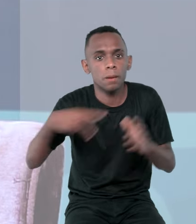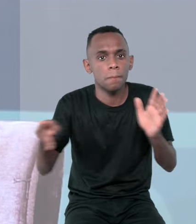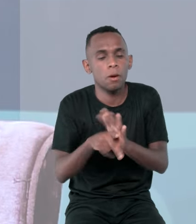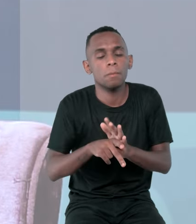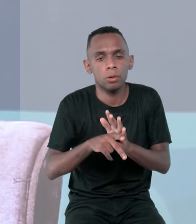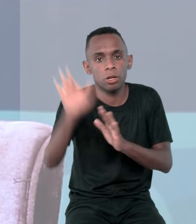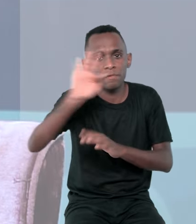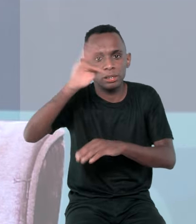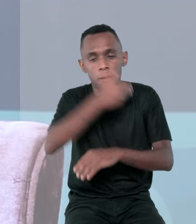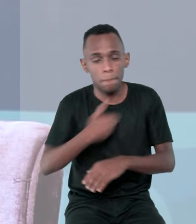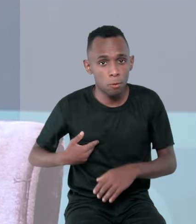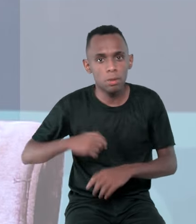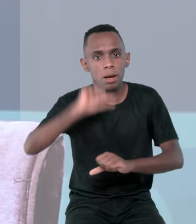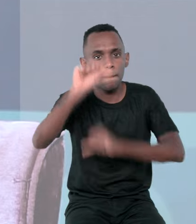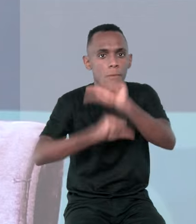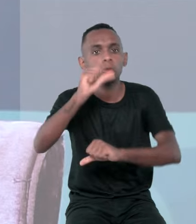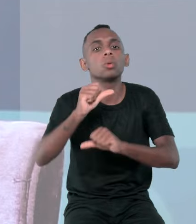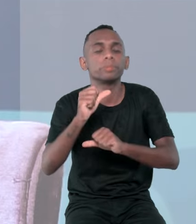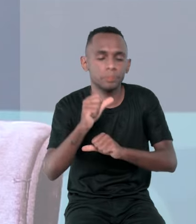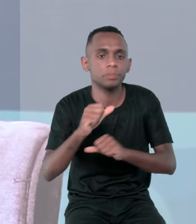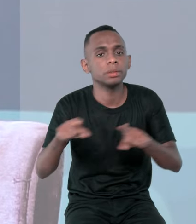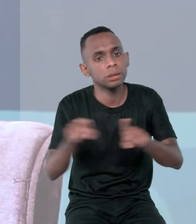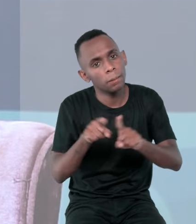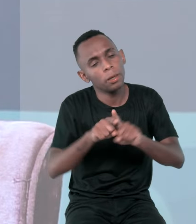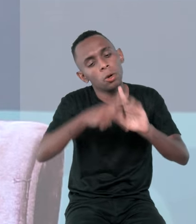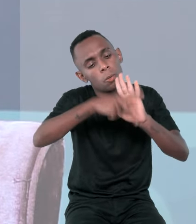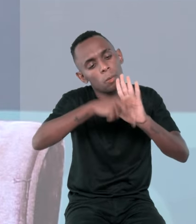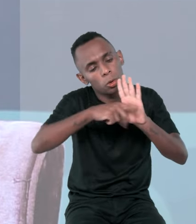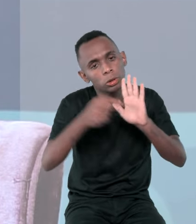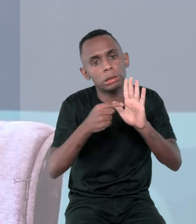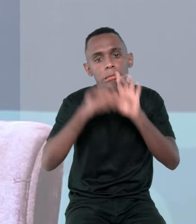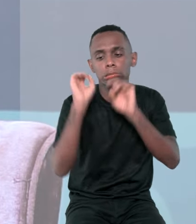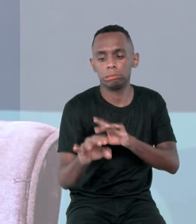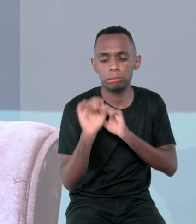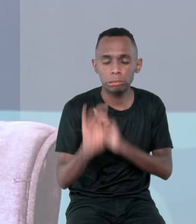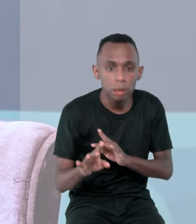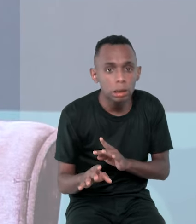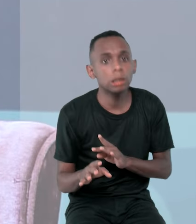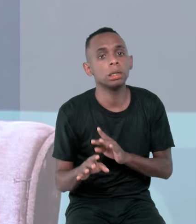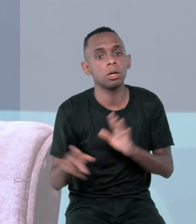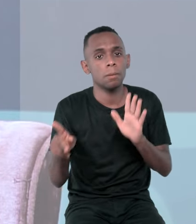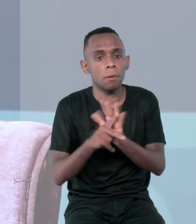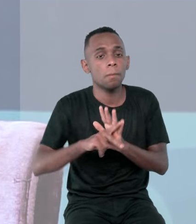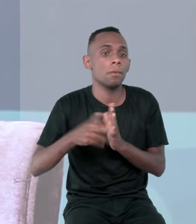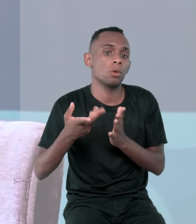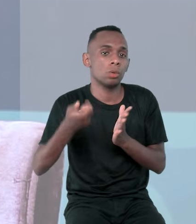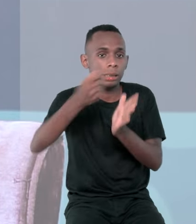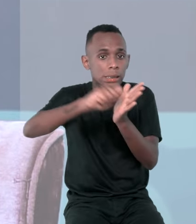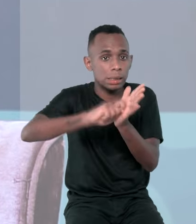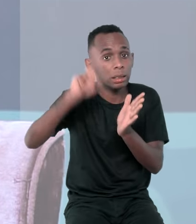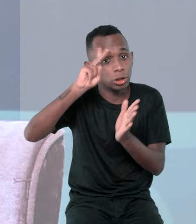Brasil. E não só a cara, mas também o programa de ensino, as bibliografias,